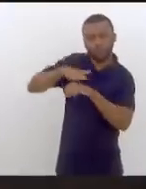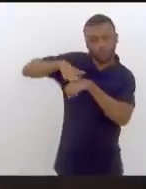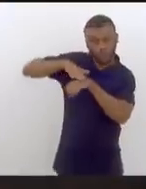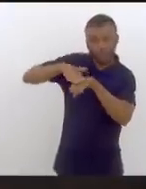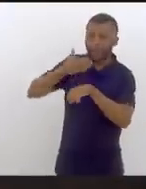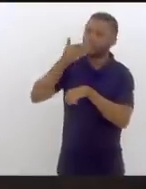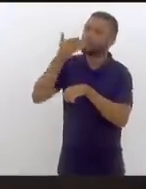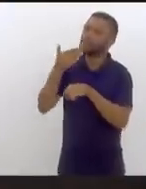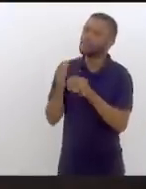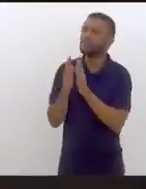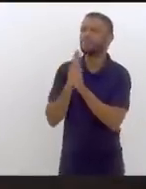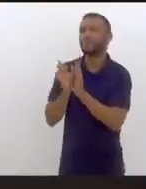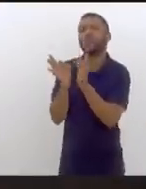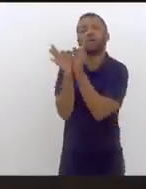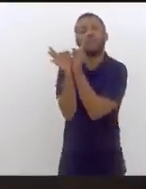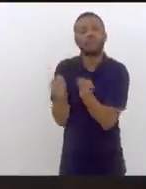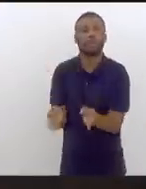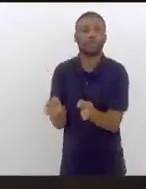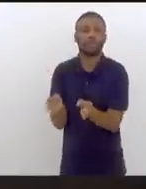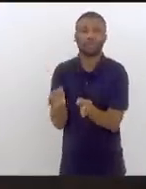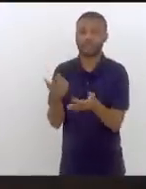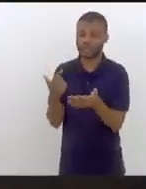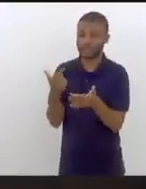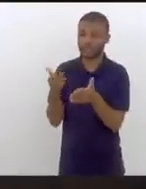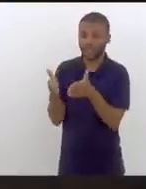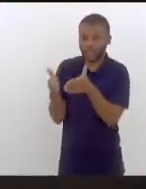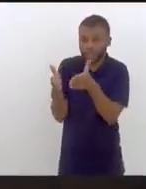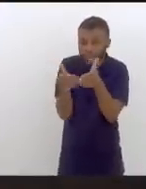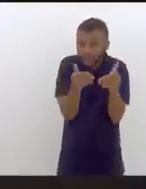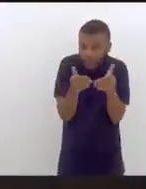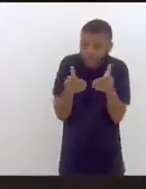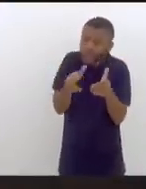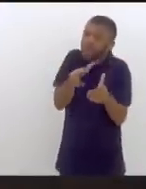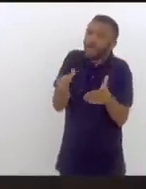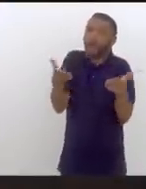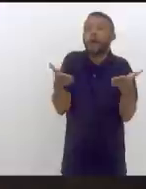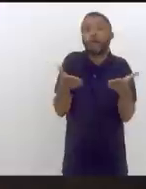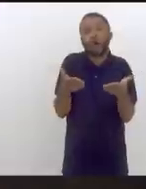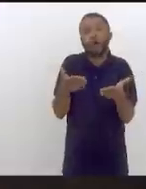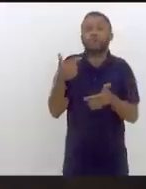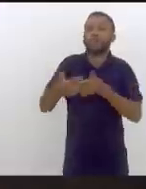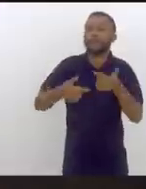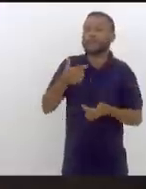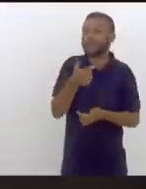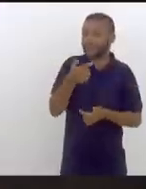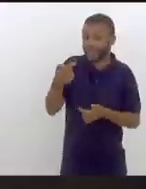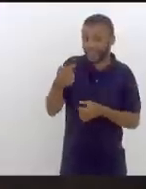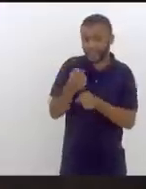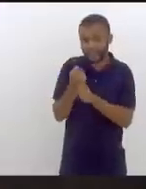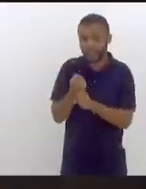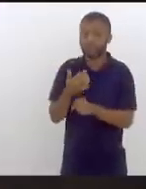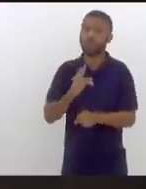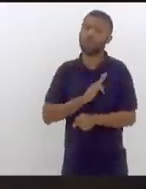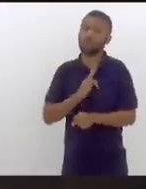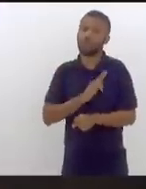humildemente que essa demanda que não é uma demanda de agora eu tô com 17 anos de polícia Portugal com 20 e pouquinho e é são